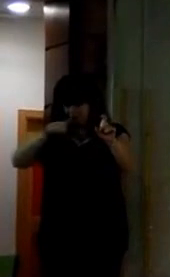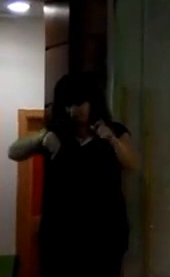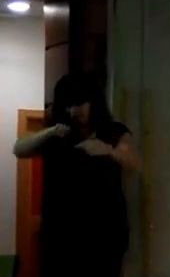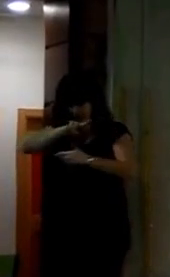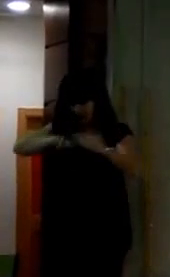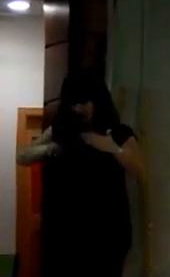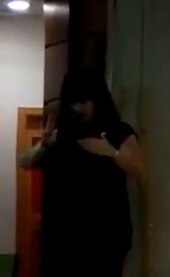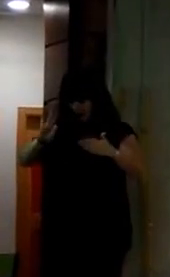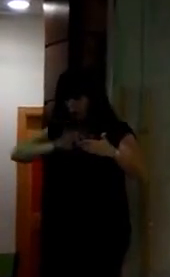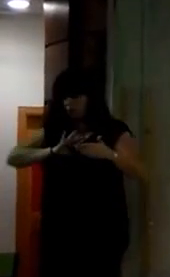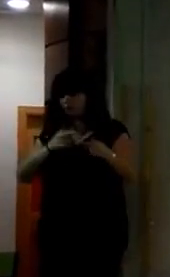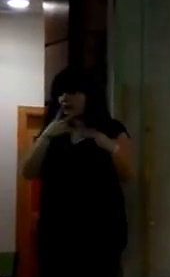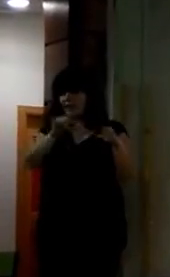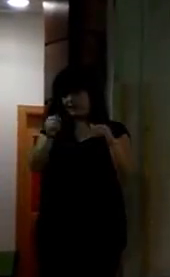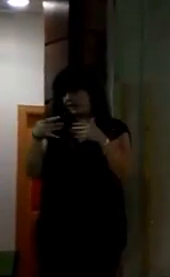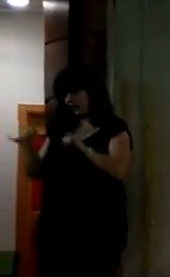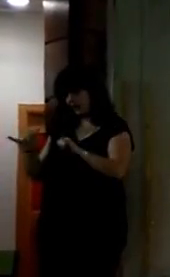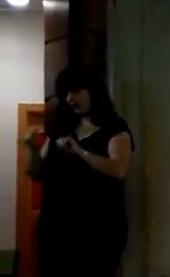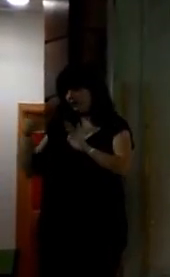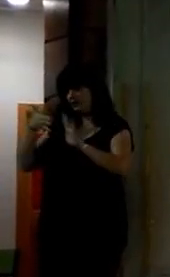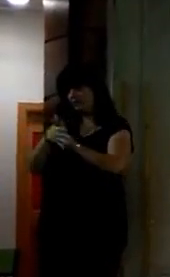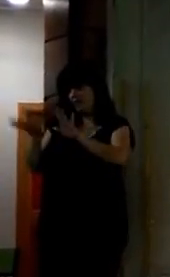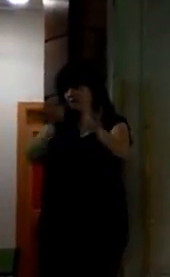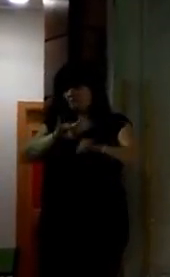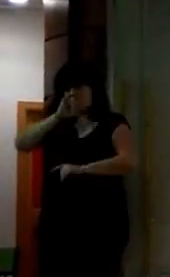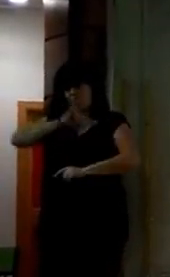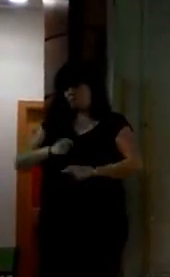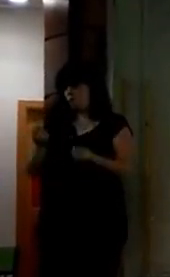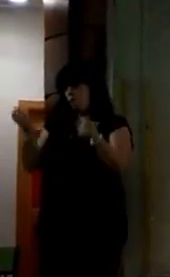Eso tamén semella moi pouco nacionalista.